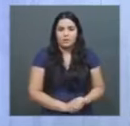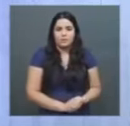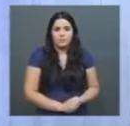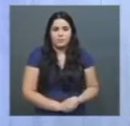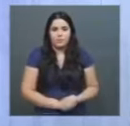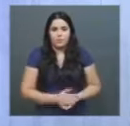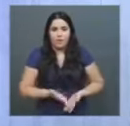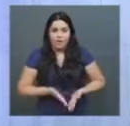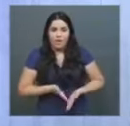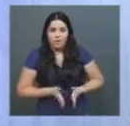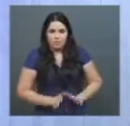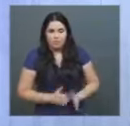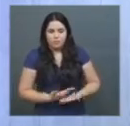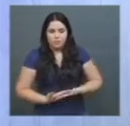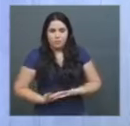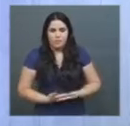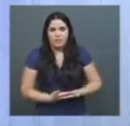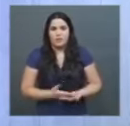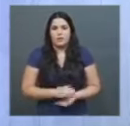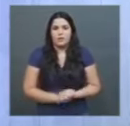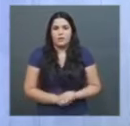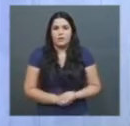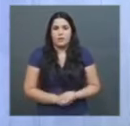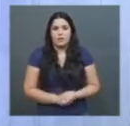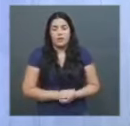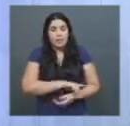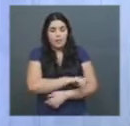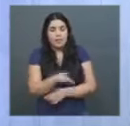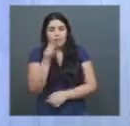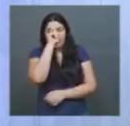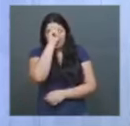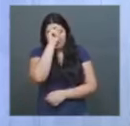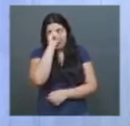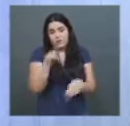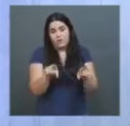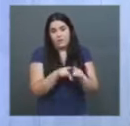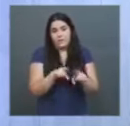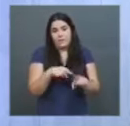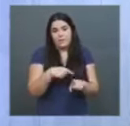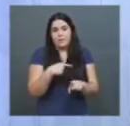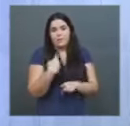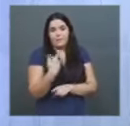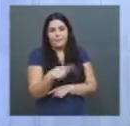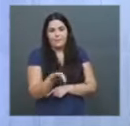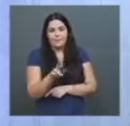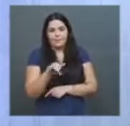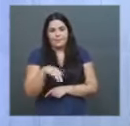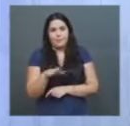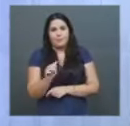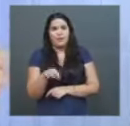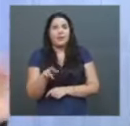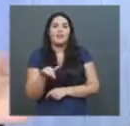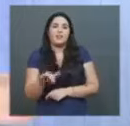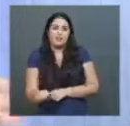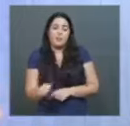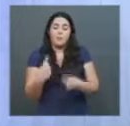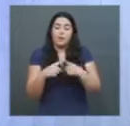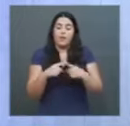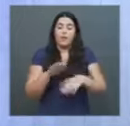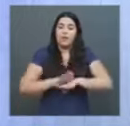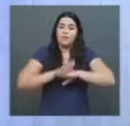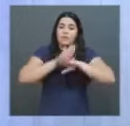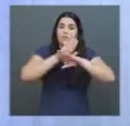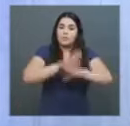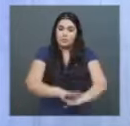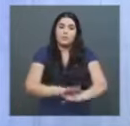atenção hospitalar quanto na atenção primária. Porque assistência a esses pacientes, a atenção primária